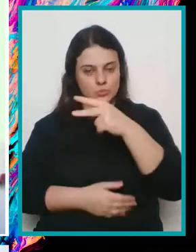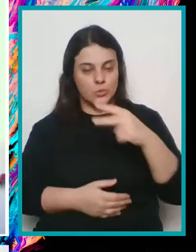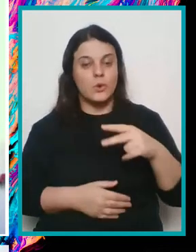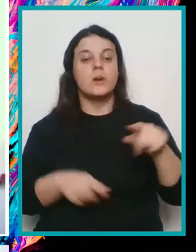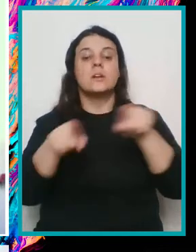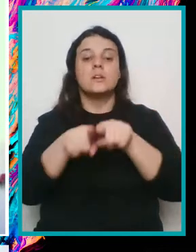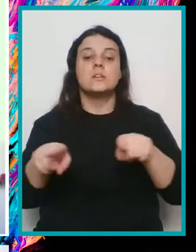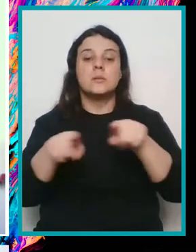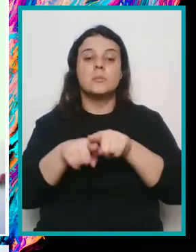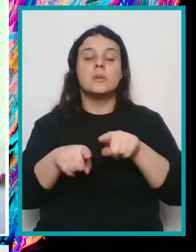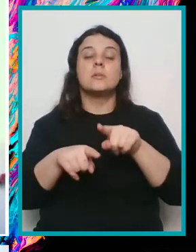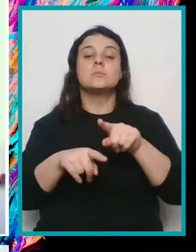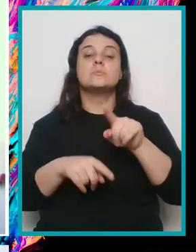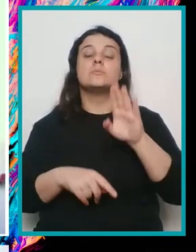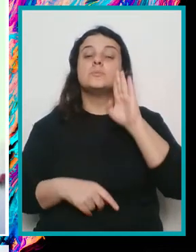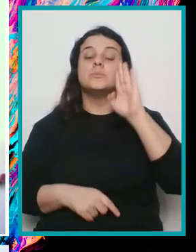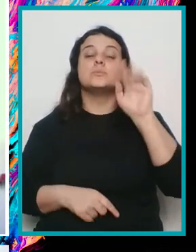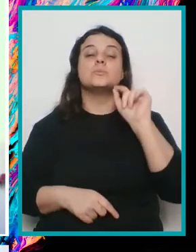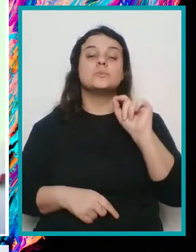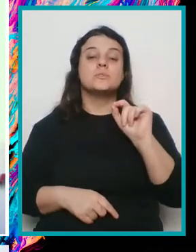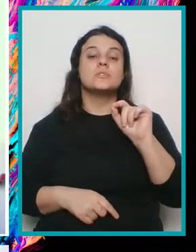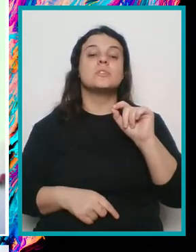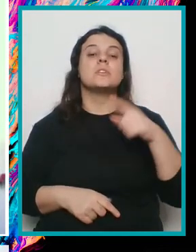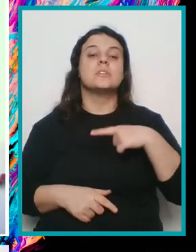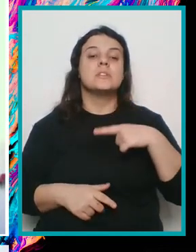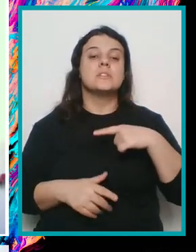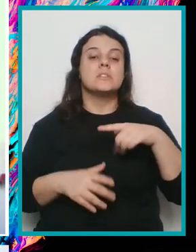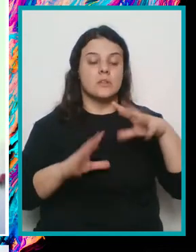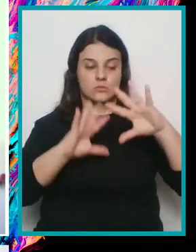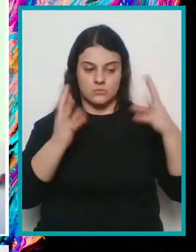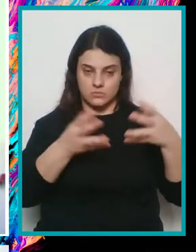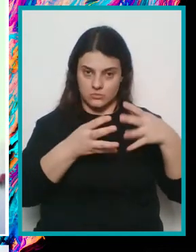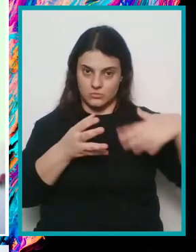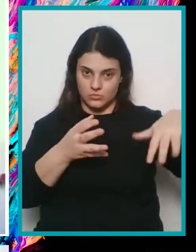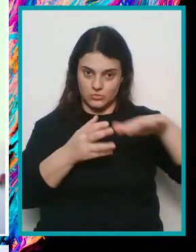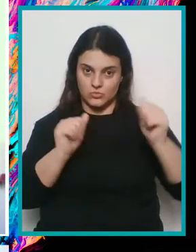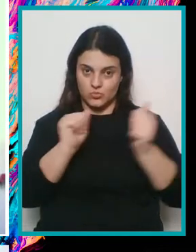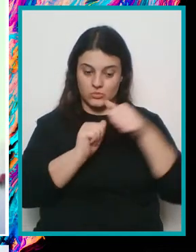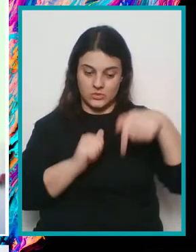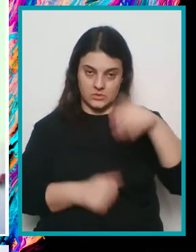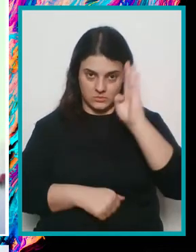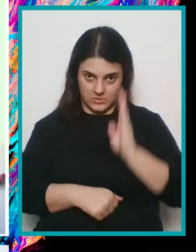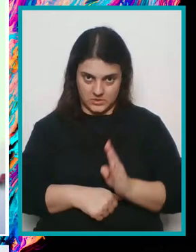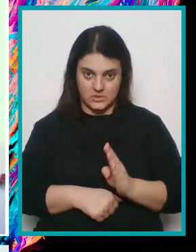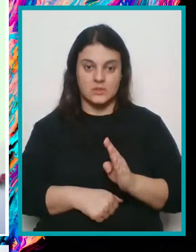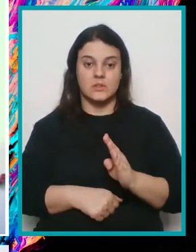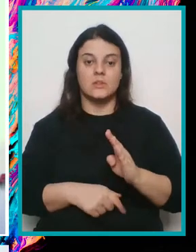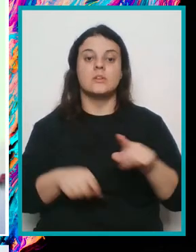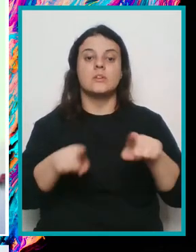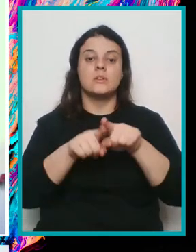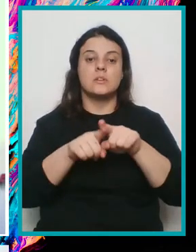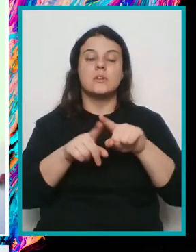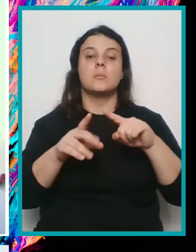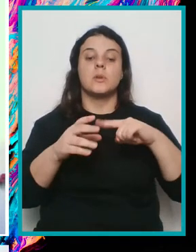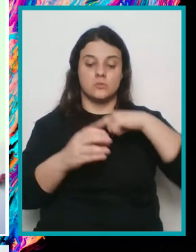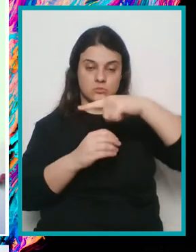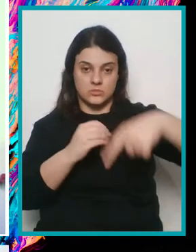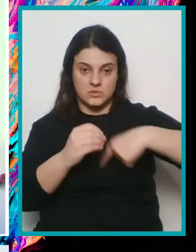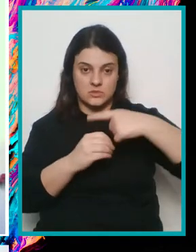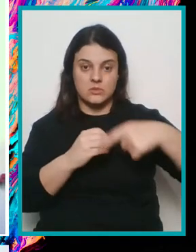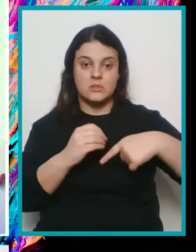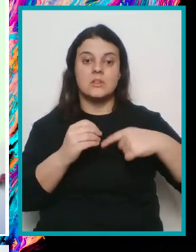Você falou bastante coisa, né, sobre a sua trajetória, sobre os aprendizados que você